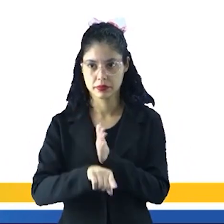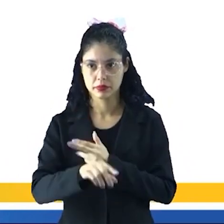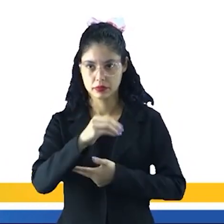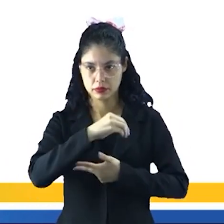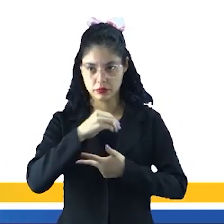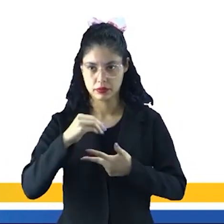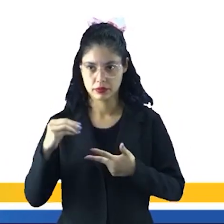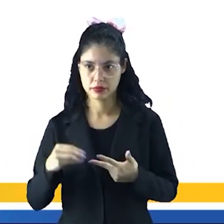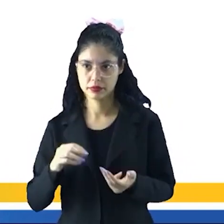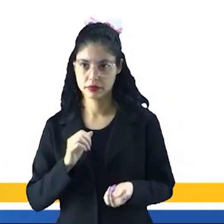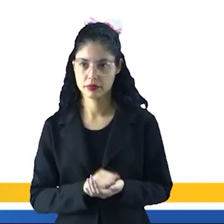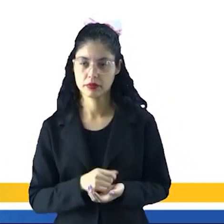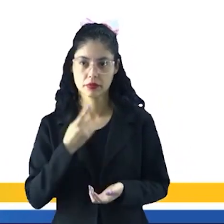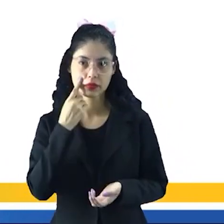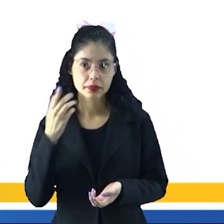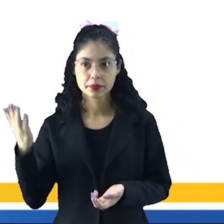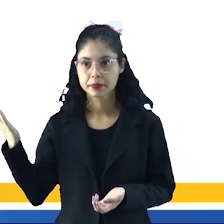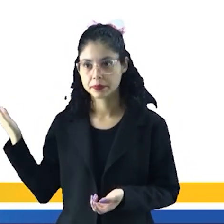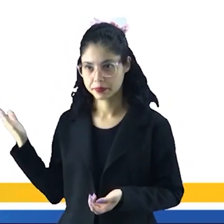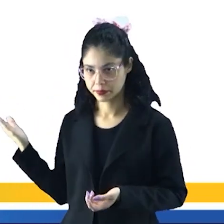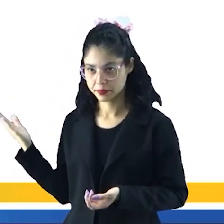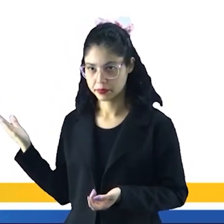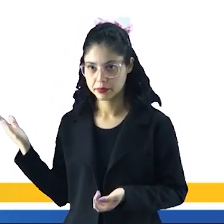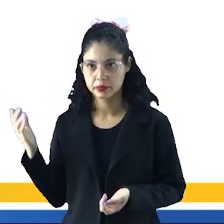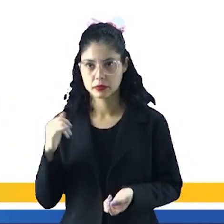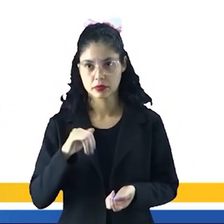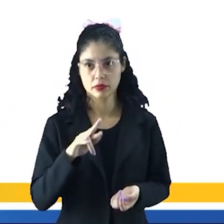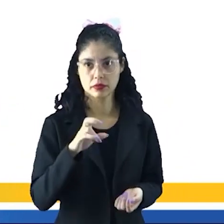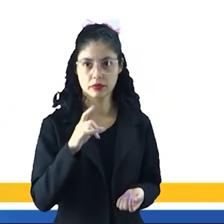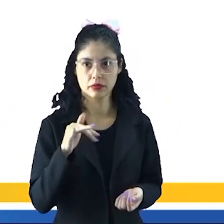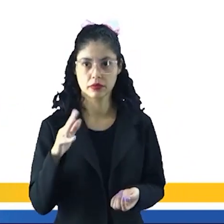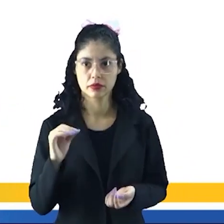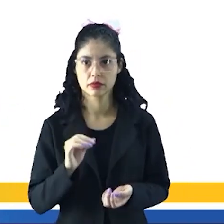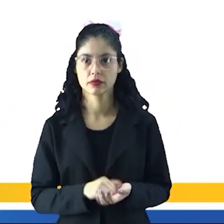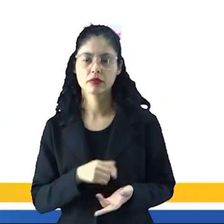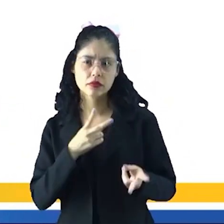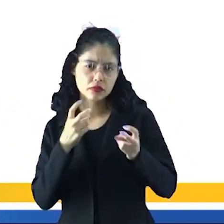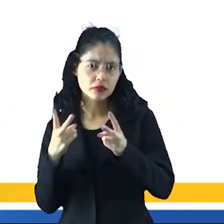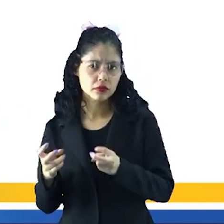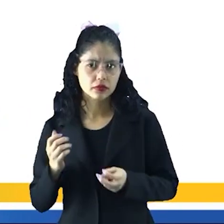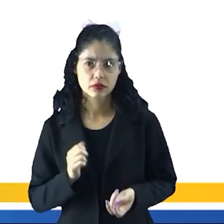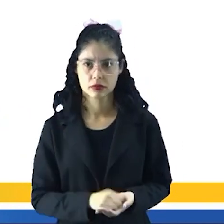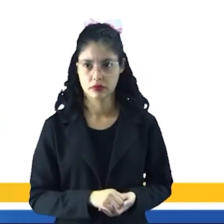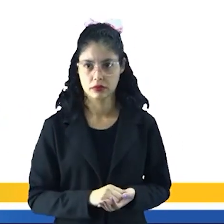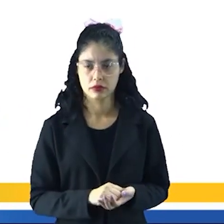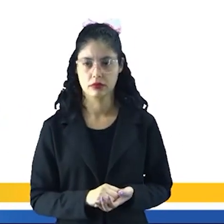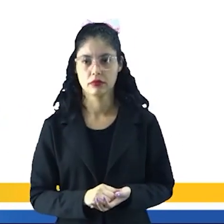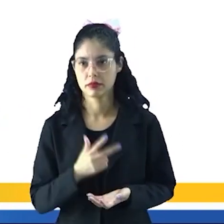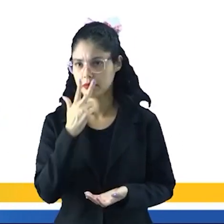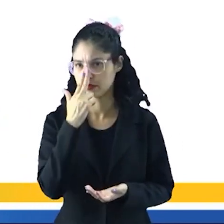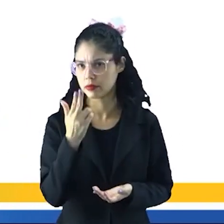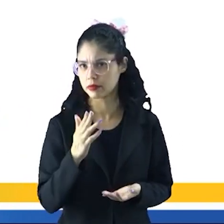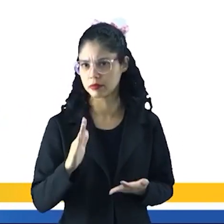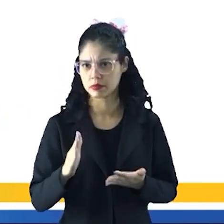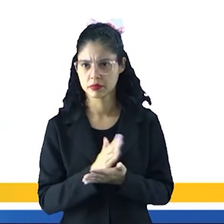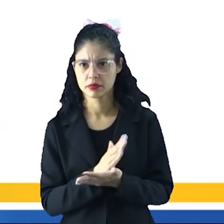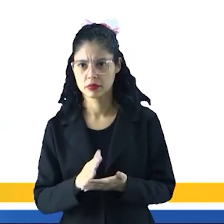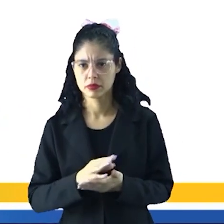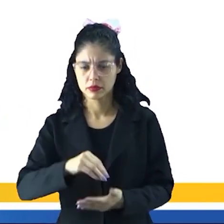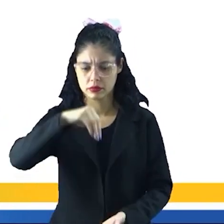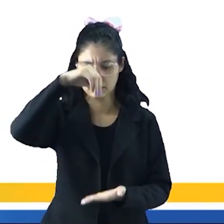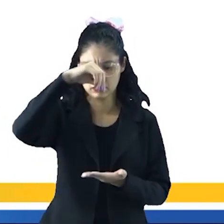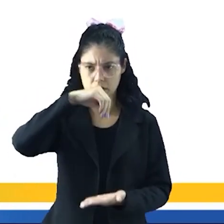do Enem. Essa questão, observe, é uma instalação. Observe que essa instalação parece que tem algumas